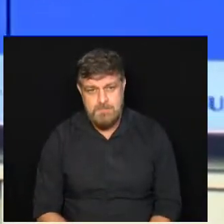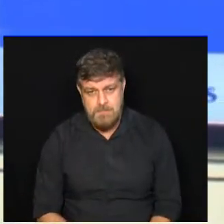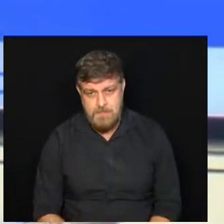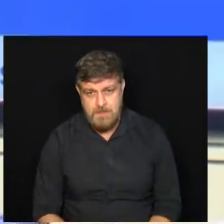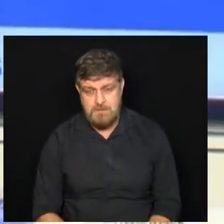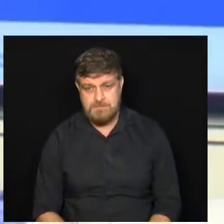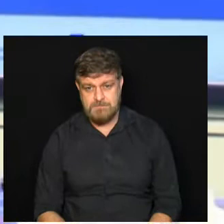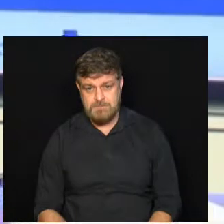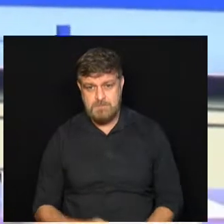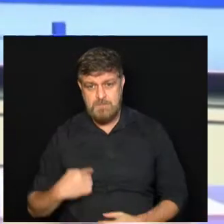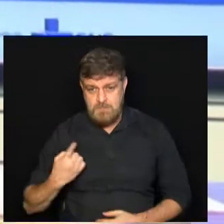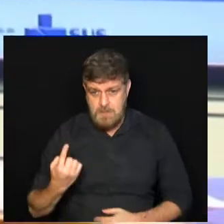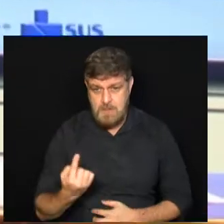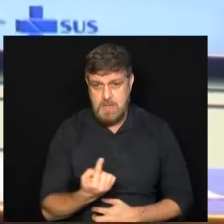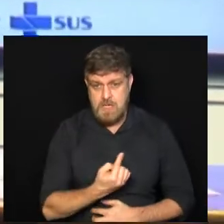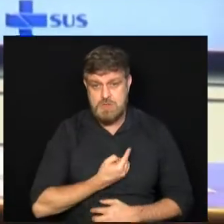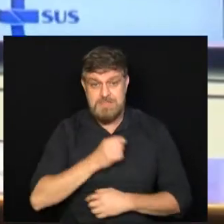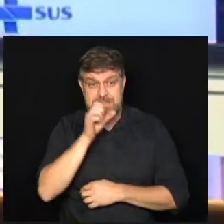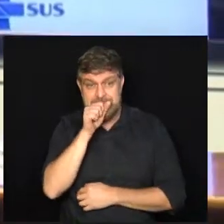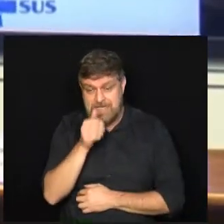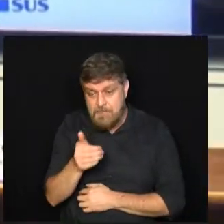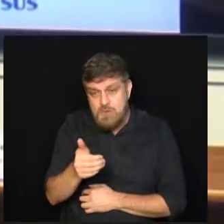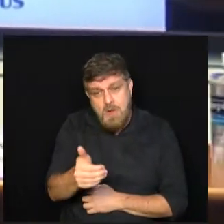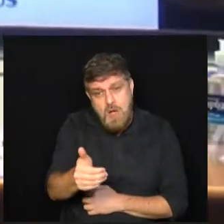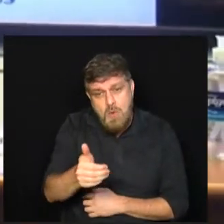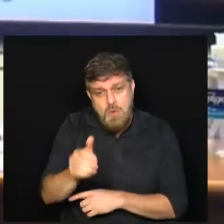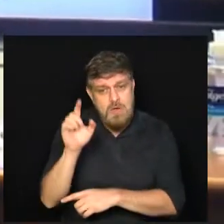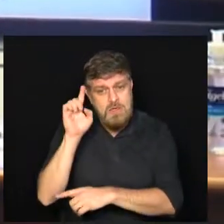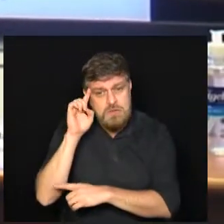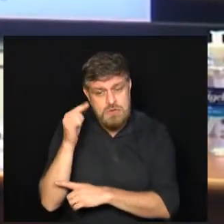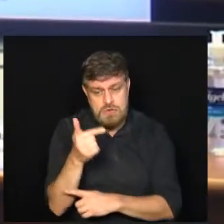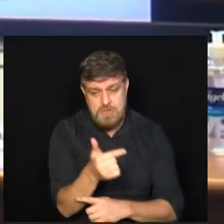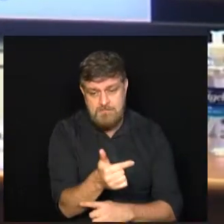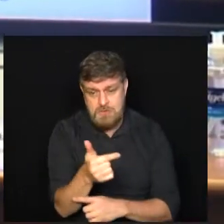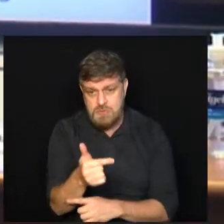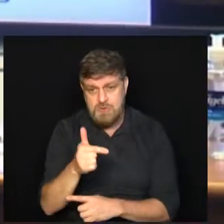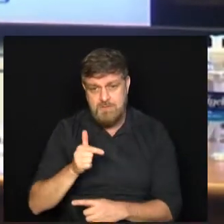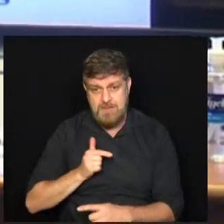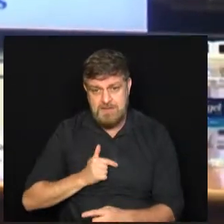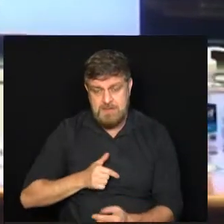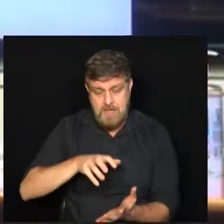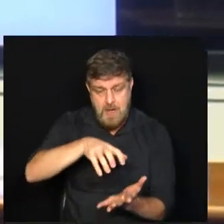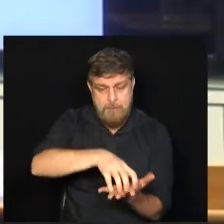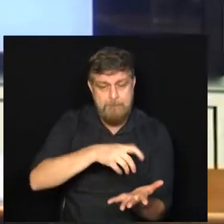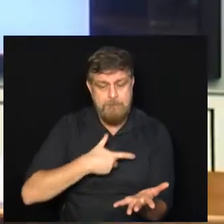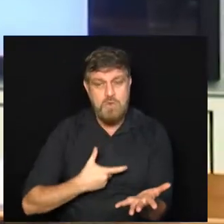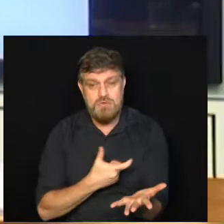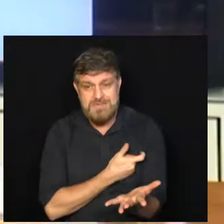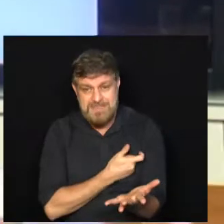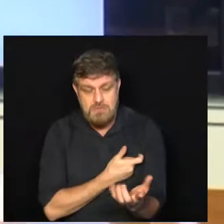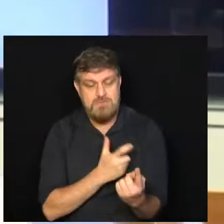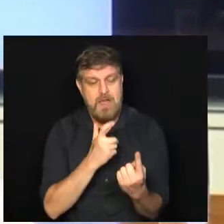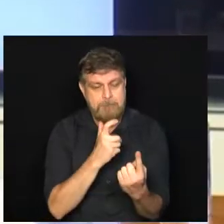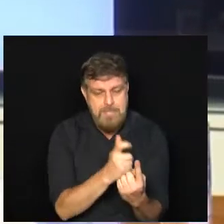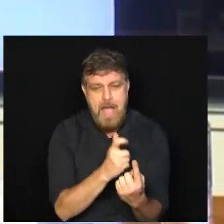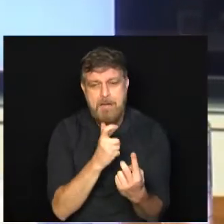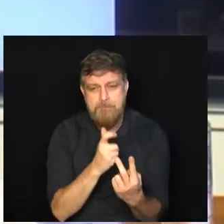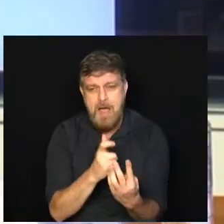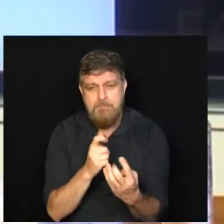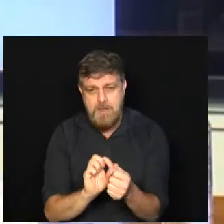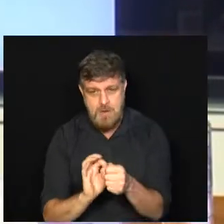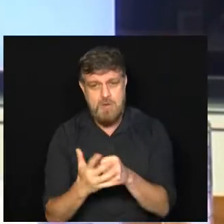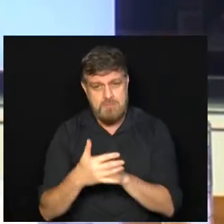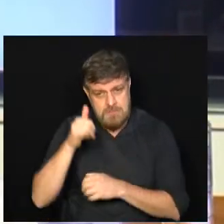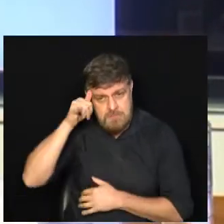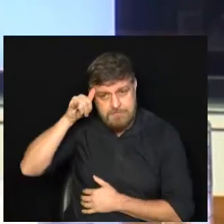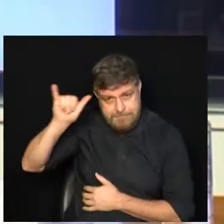A gente vai estar, então, neste sábado, dia 22, com a vacinação contra a Covid nos nossos centros